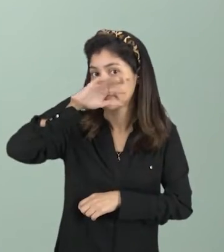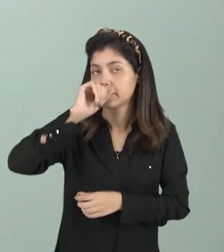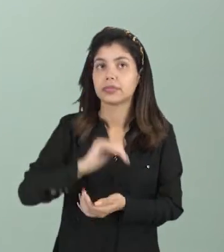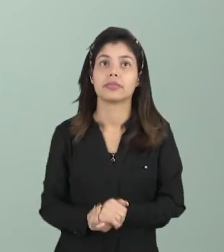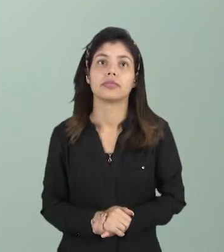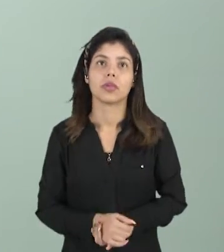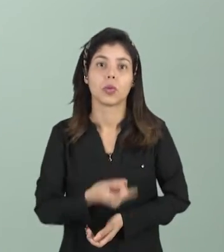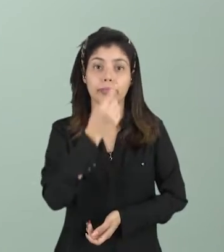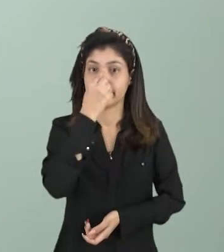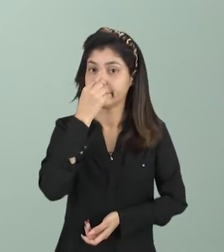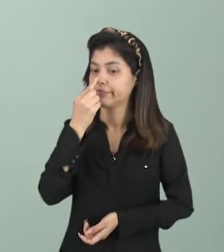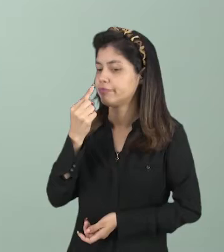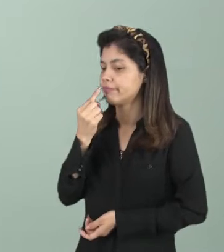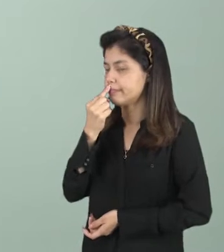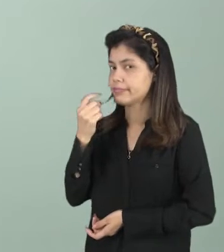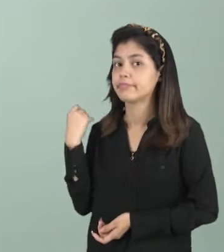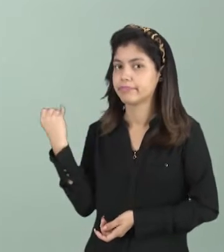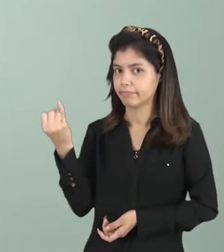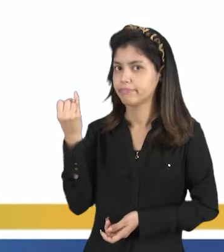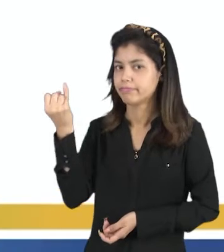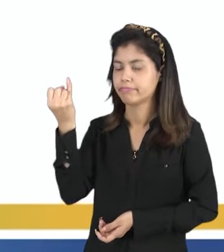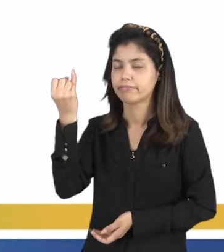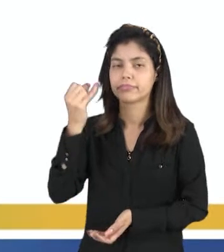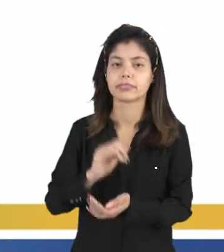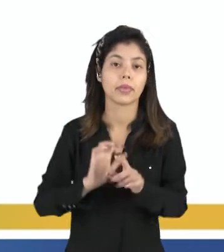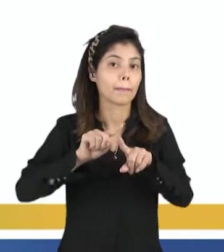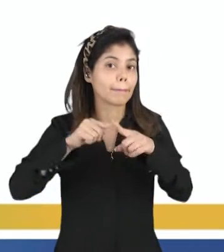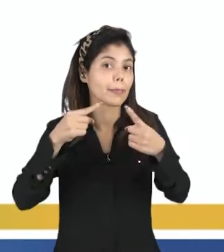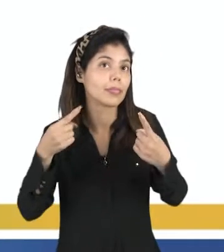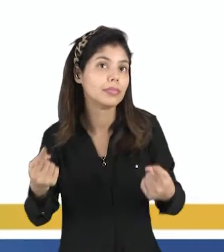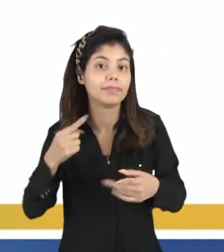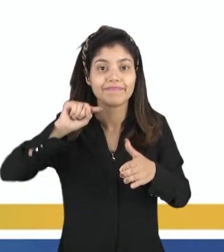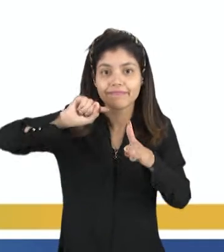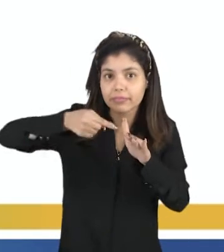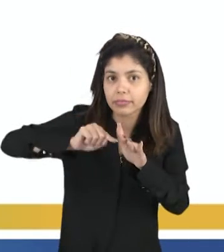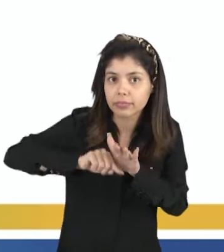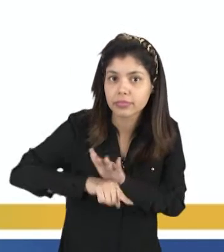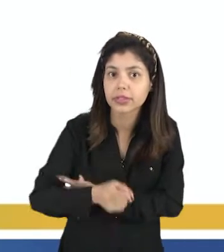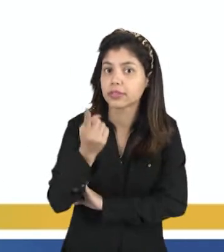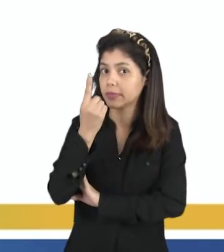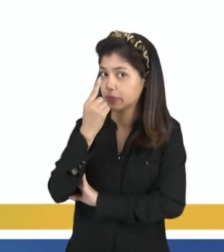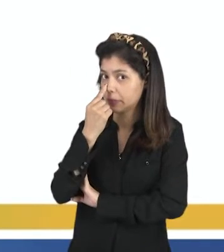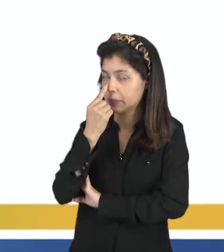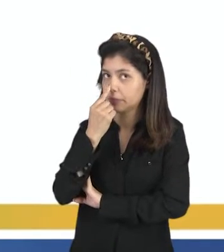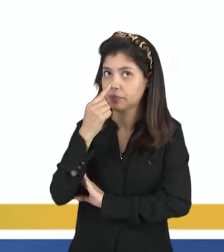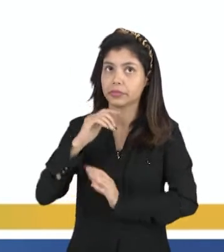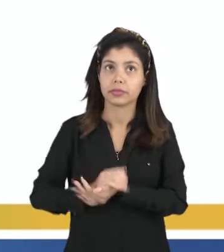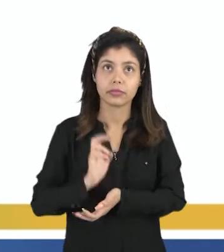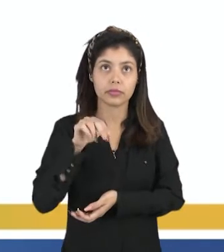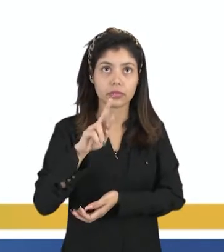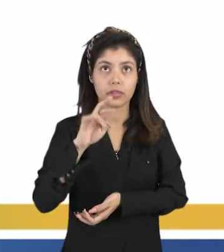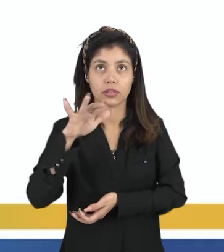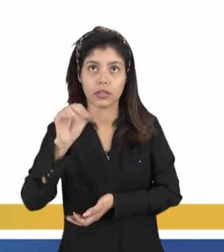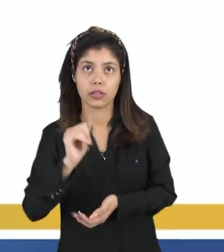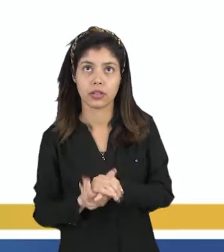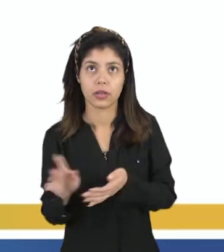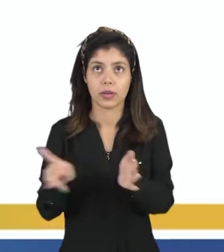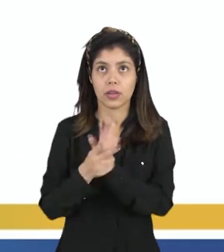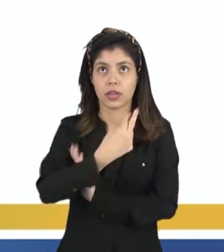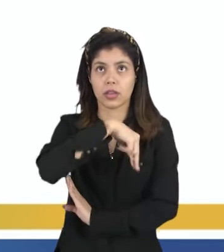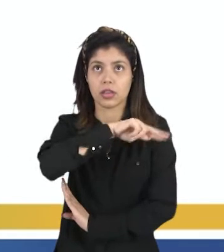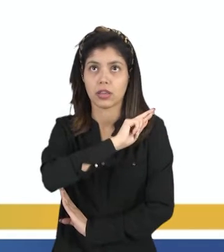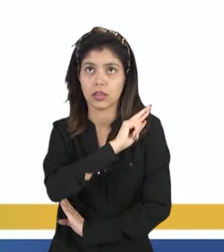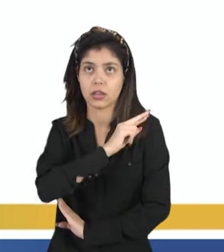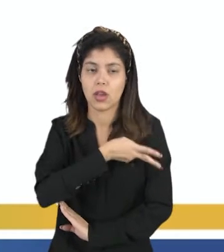nariz é o nosso principal órgão, né? Porém, dentro do nariz encontram-se as narinas, que são responsáveis